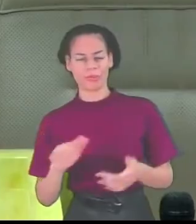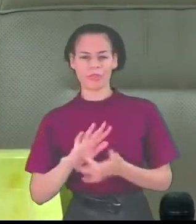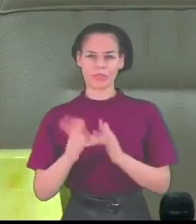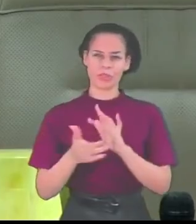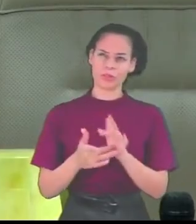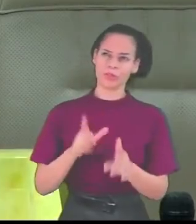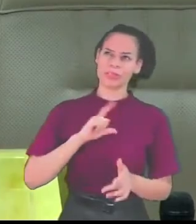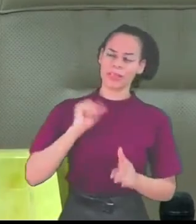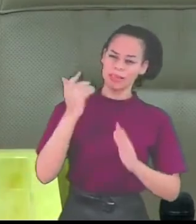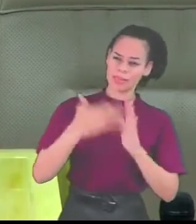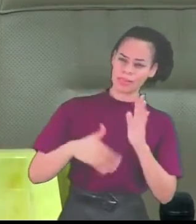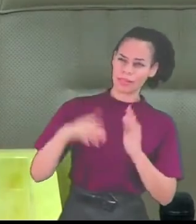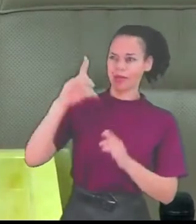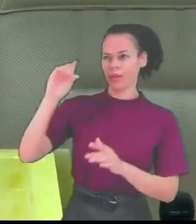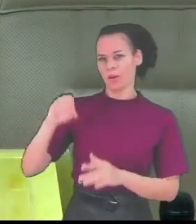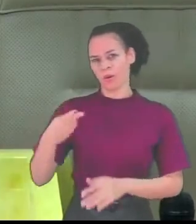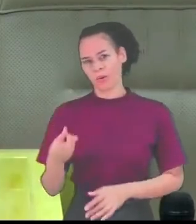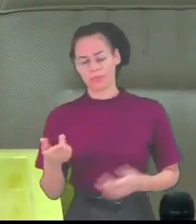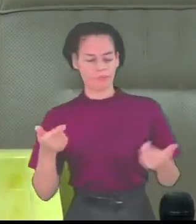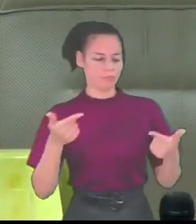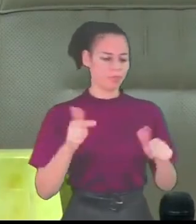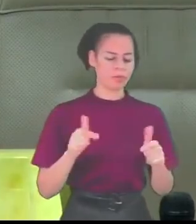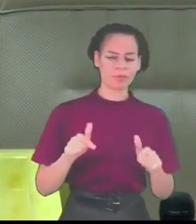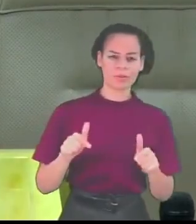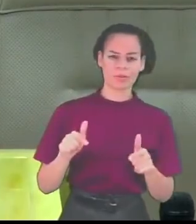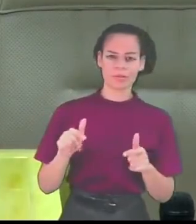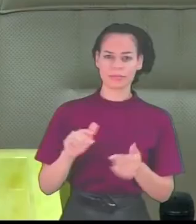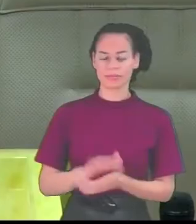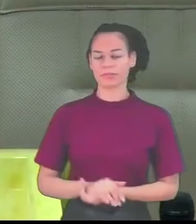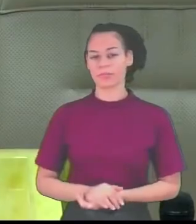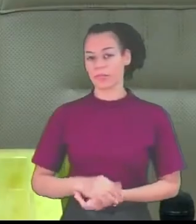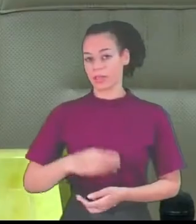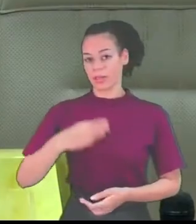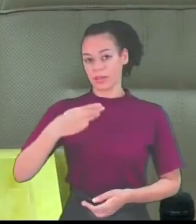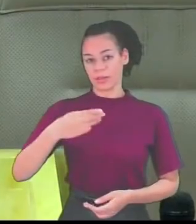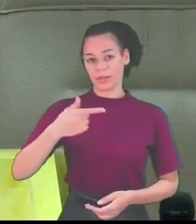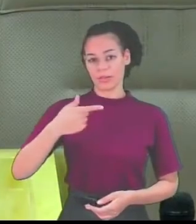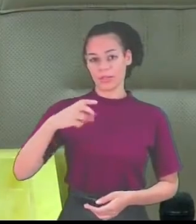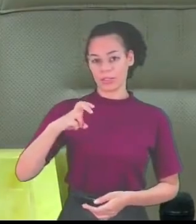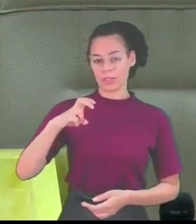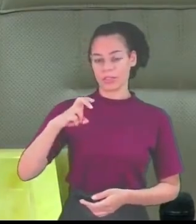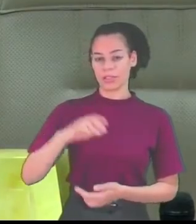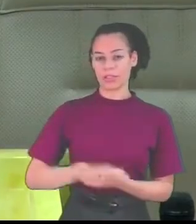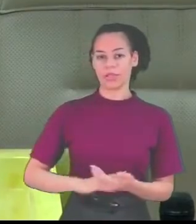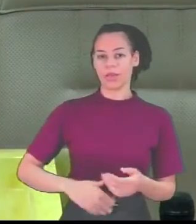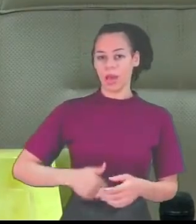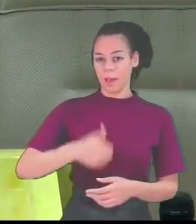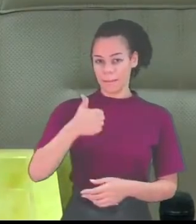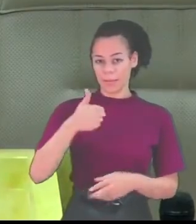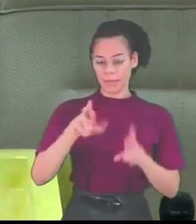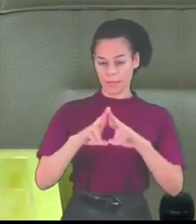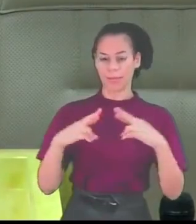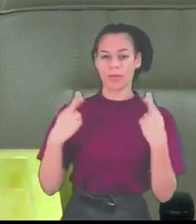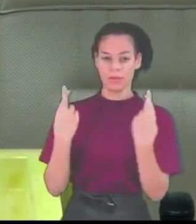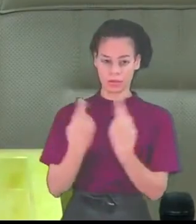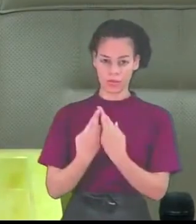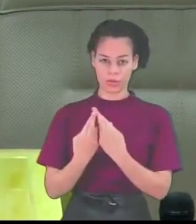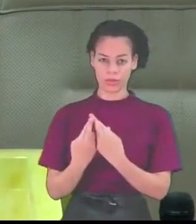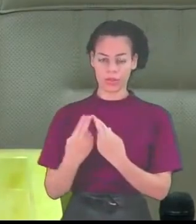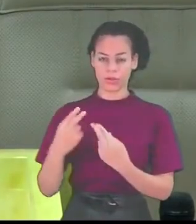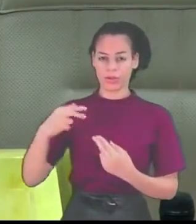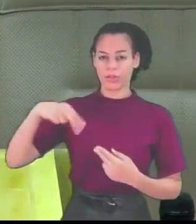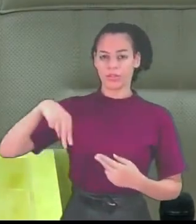não tem E aí 325 primeiro Concílio de niceia já